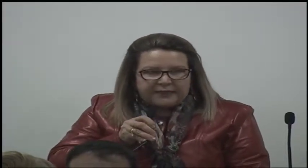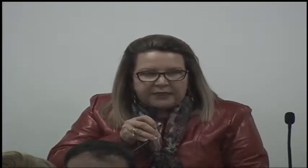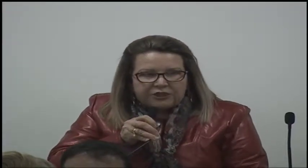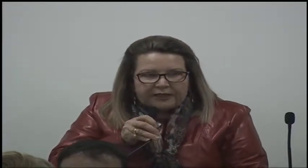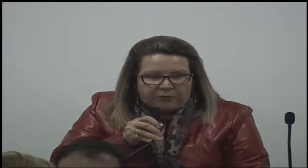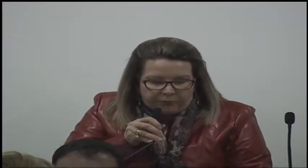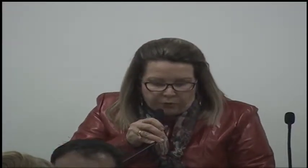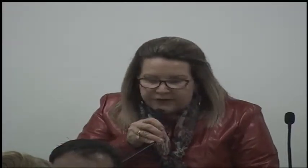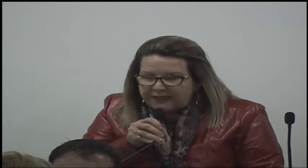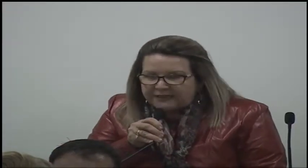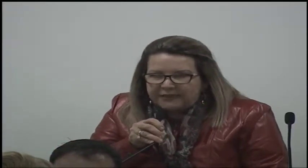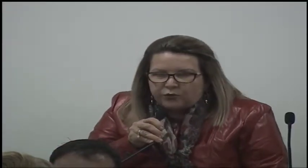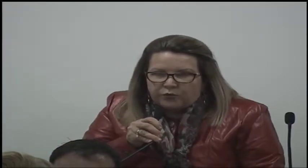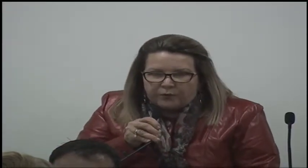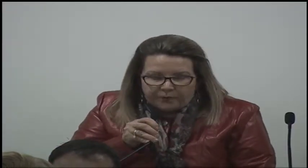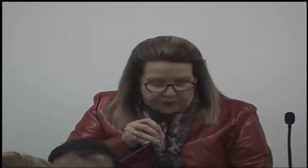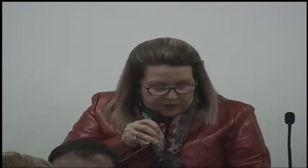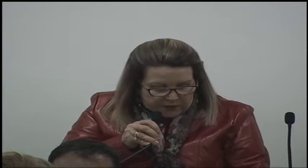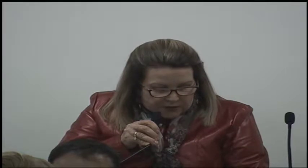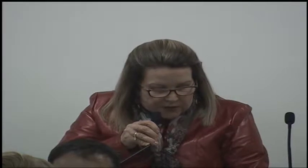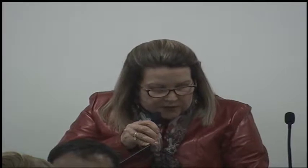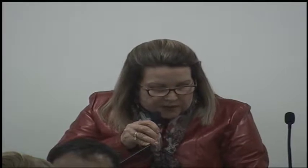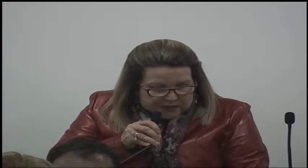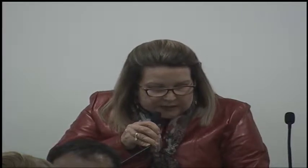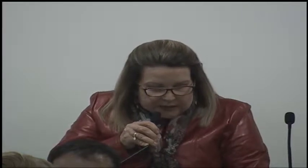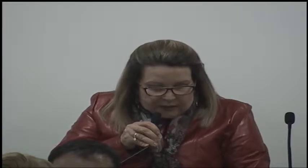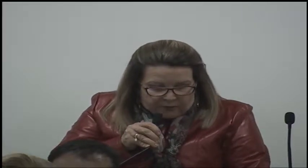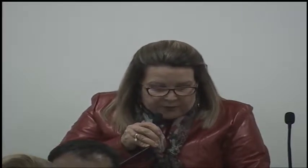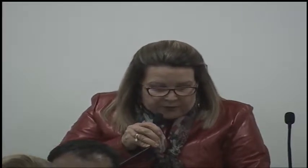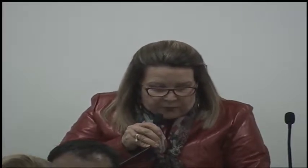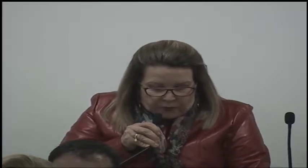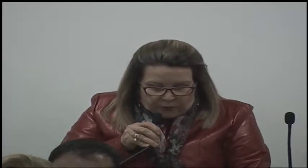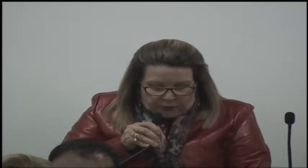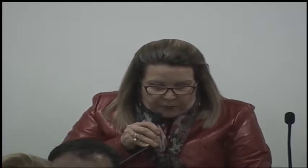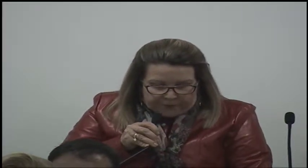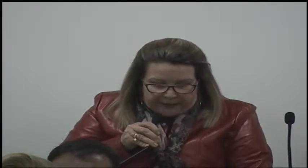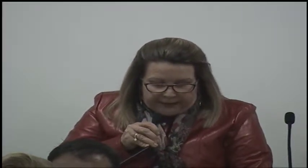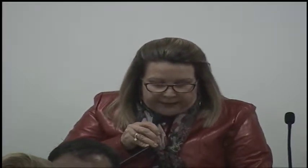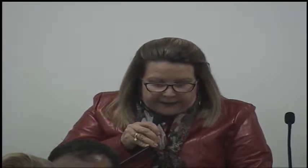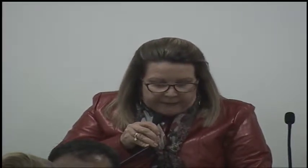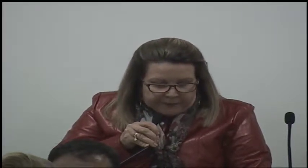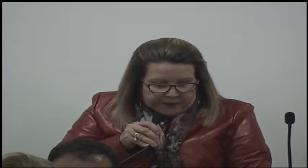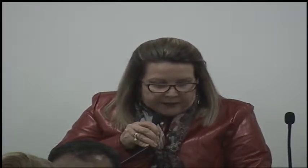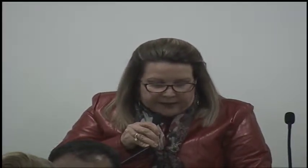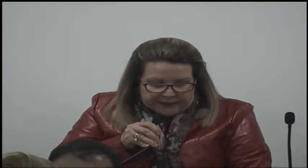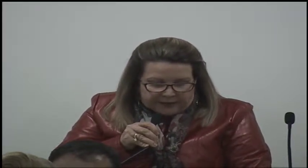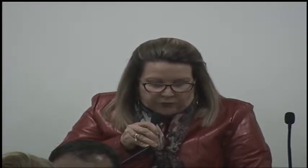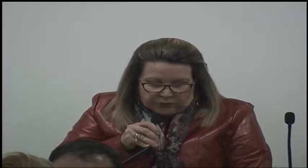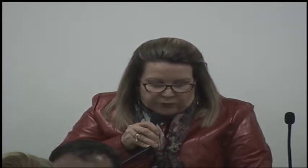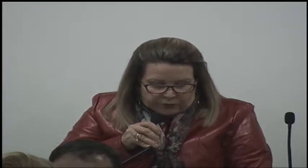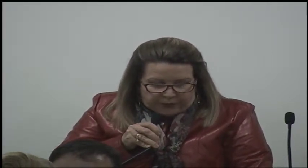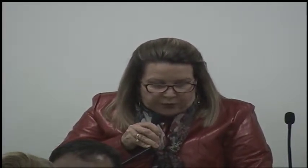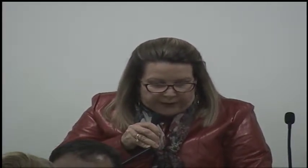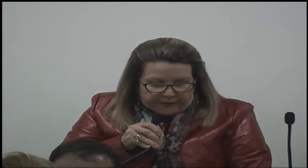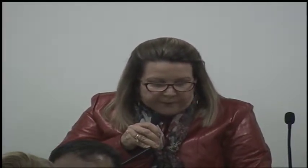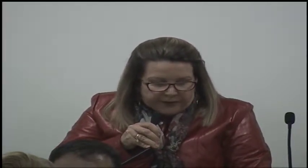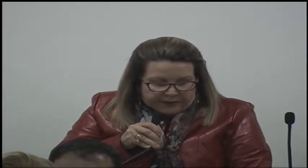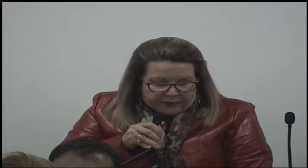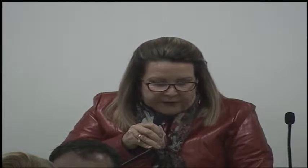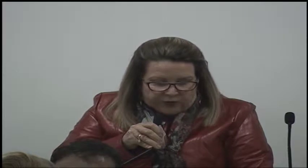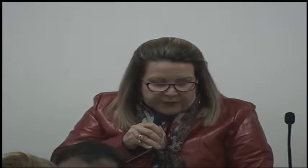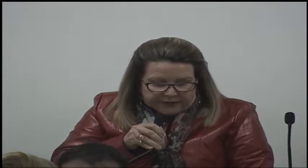adolescente é um pouco esquecido então eu criei esse total agora